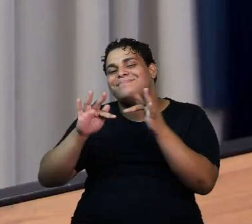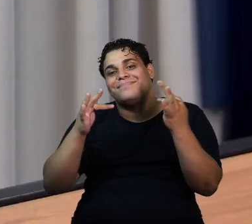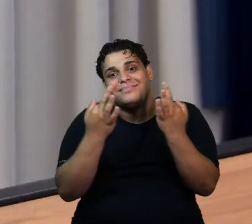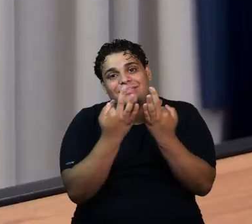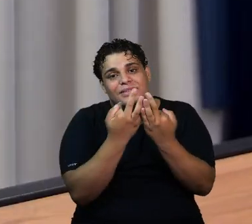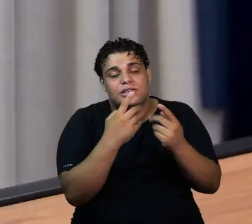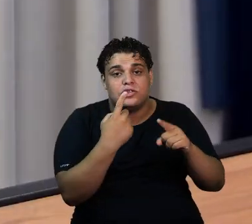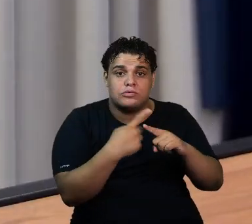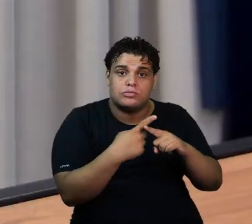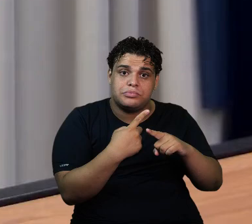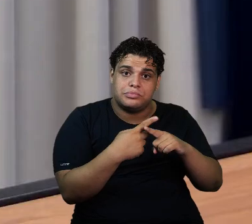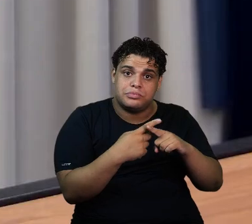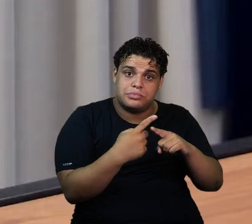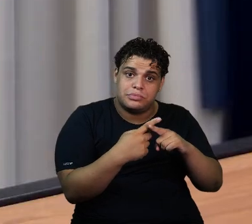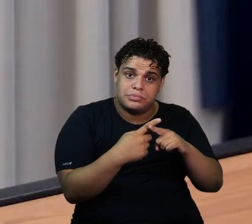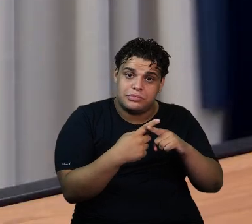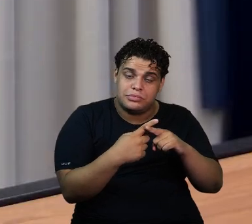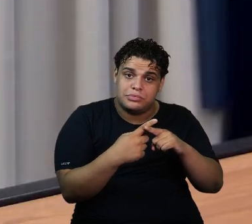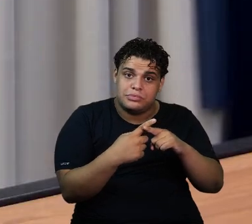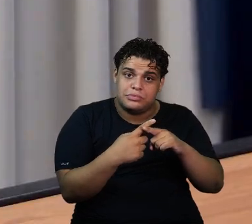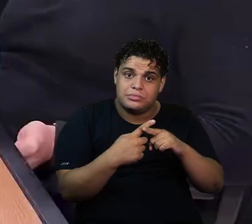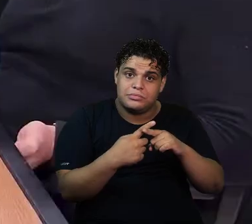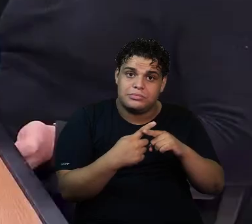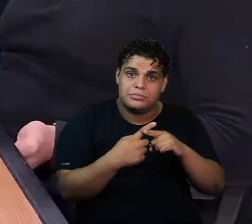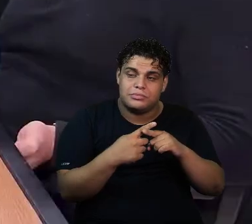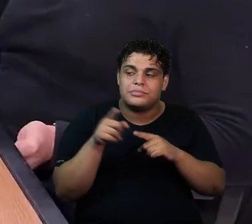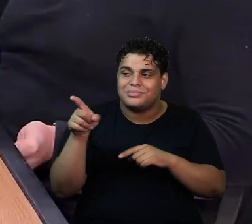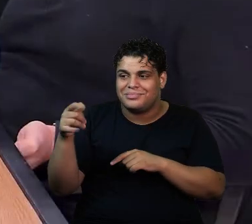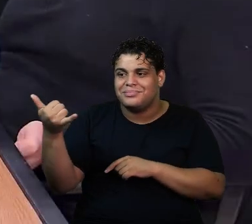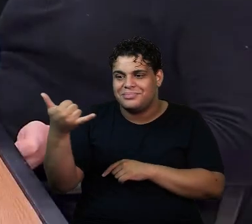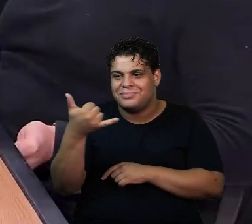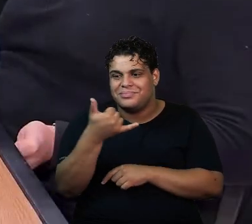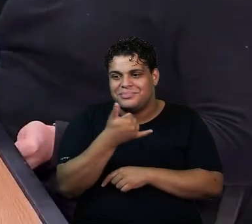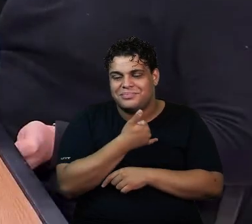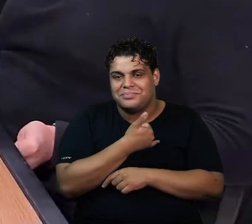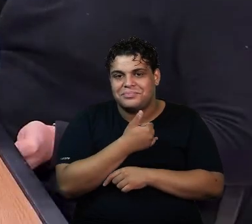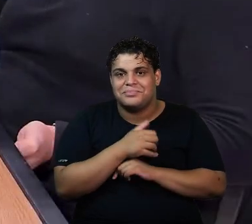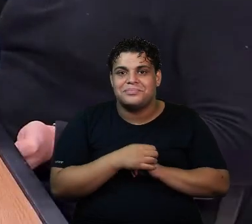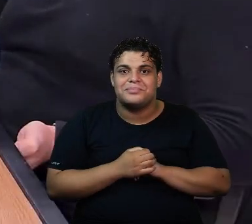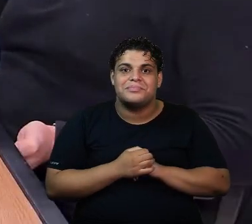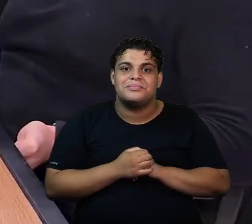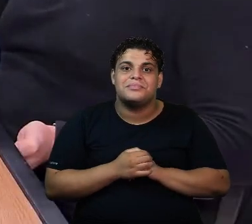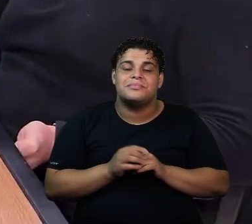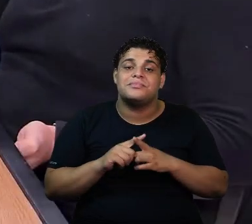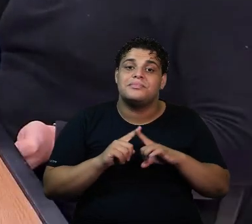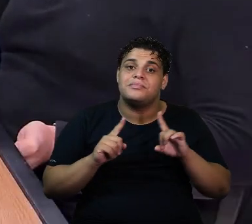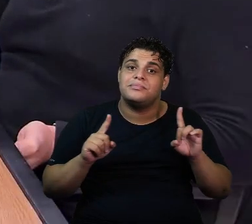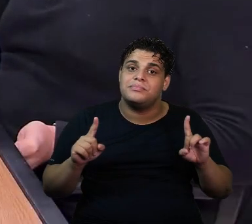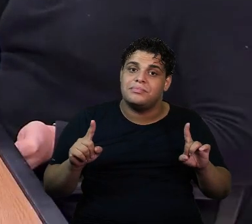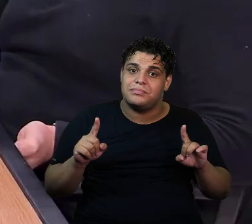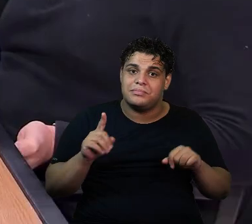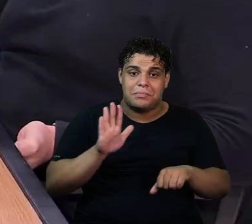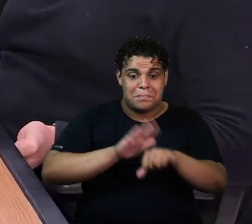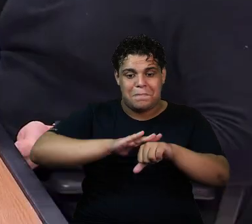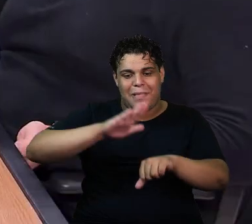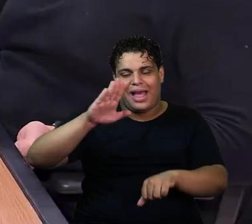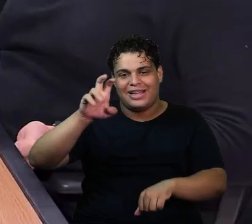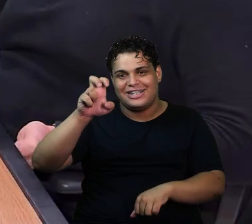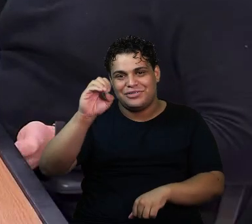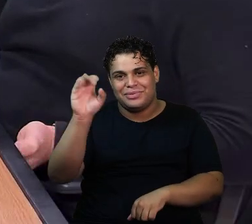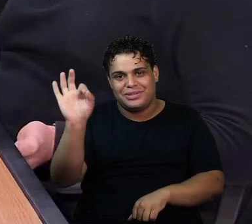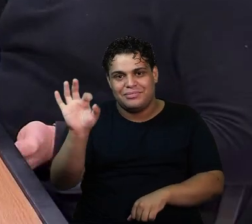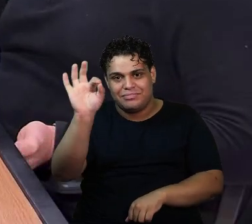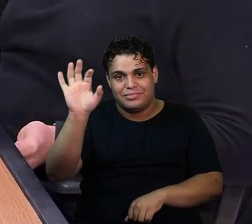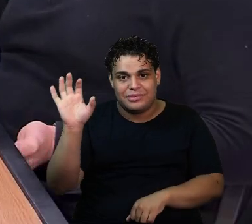Porque, mas parece, Rafael vai me ajudar aqui com esses dados, mais de 50% desses acidentes